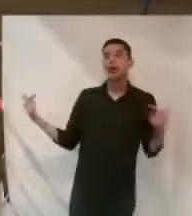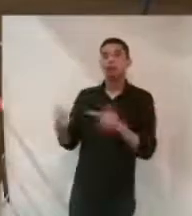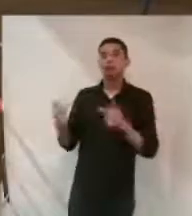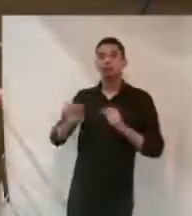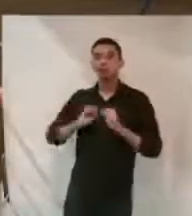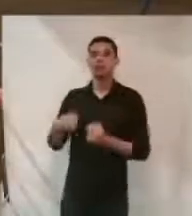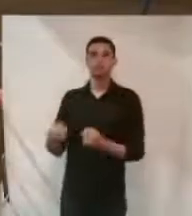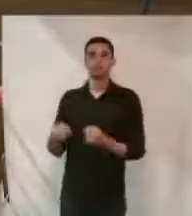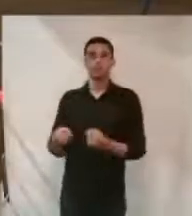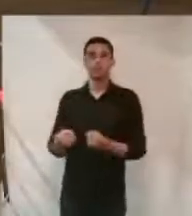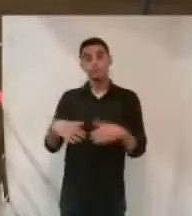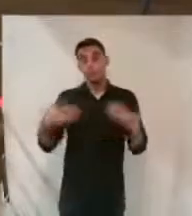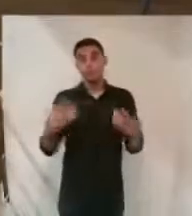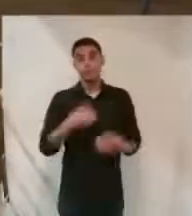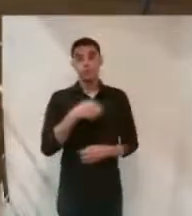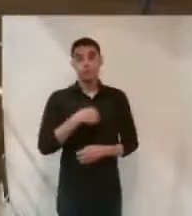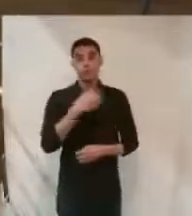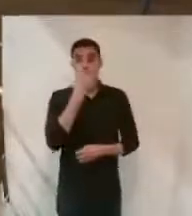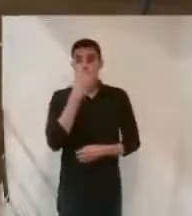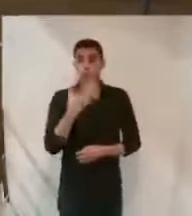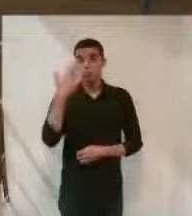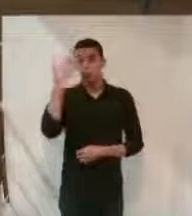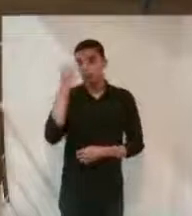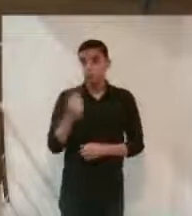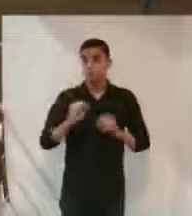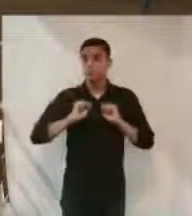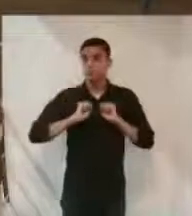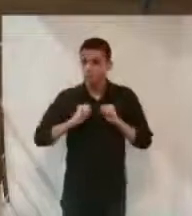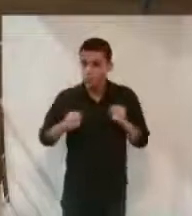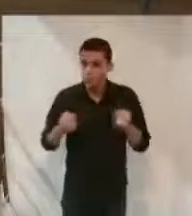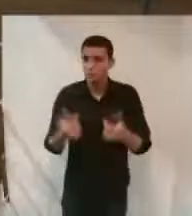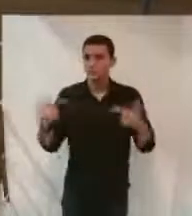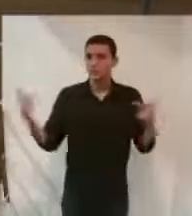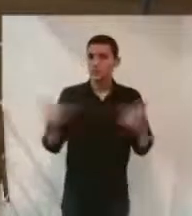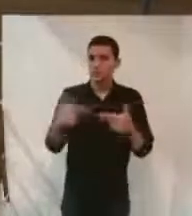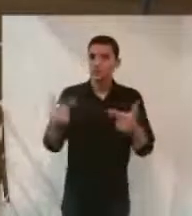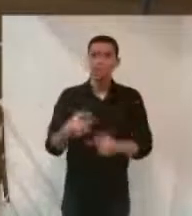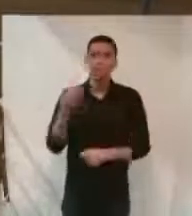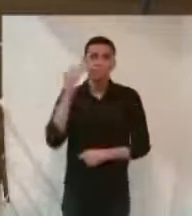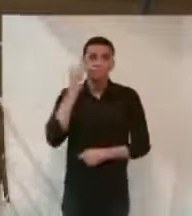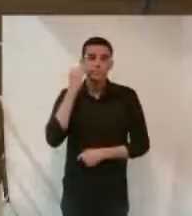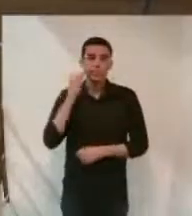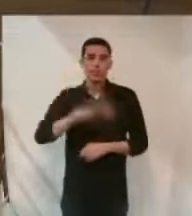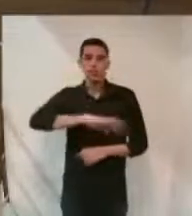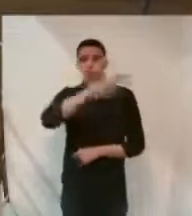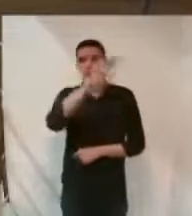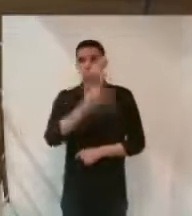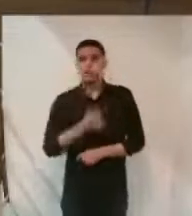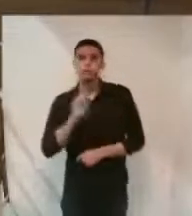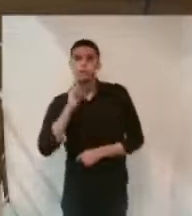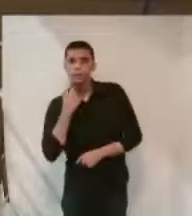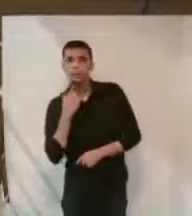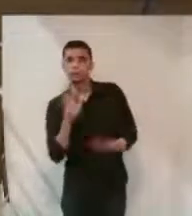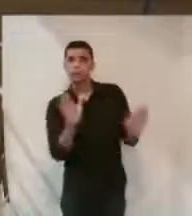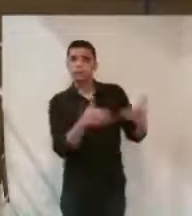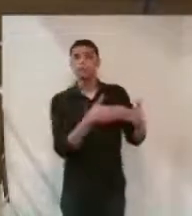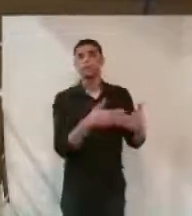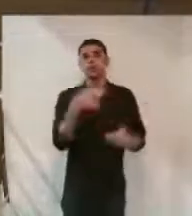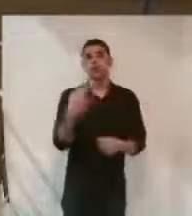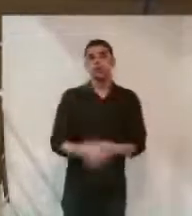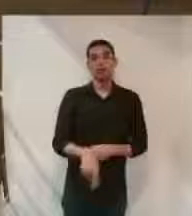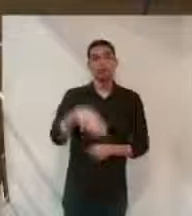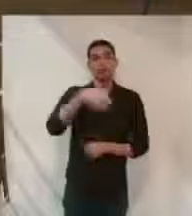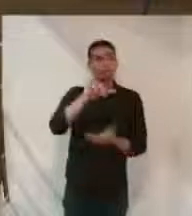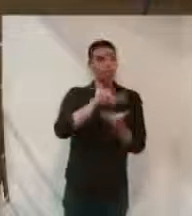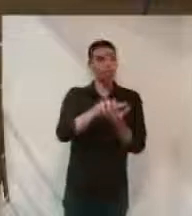que numa guerra tão difícil, que é o fim dos lixões em Pernambuco e no Brasil, a gente está bem ladeado, ombreado aqui, o Ministério